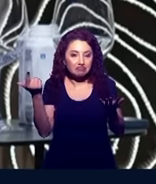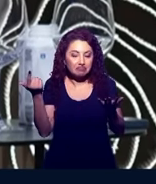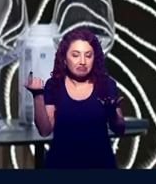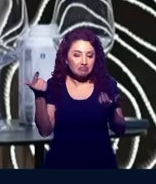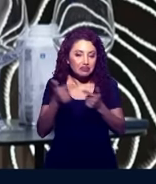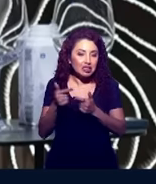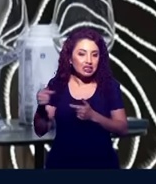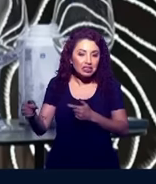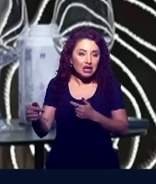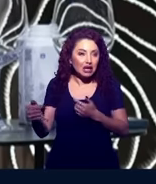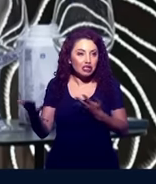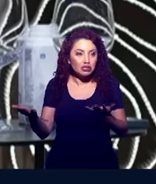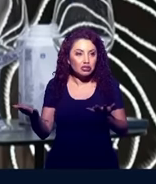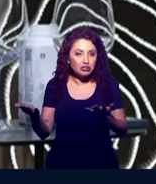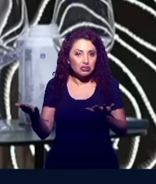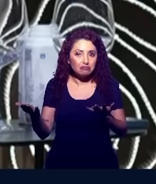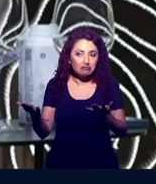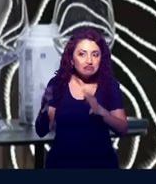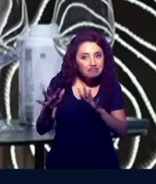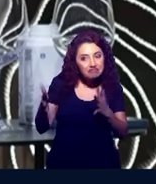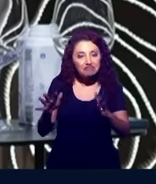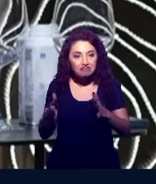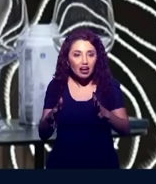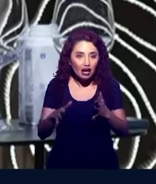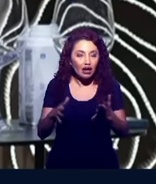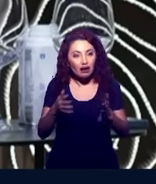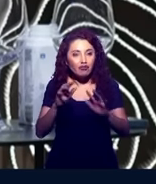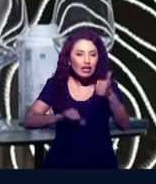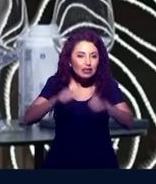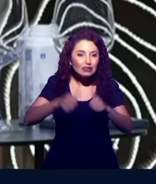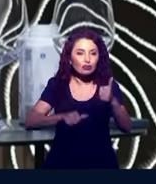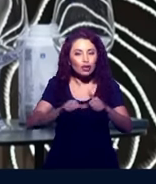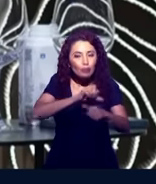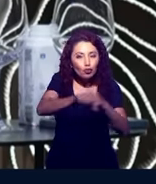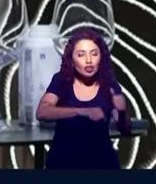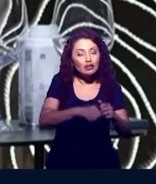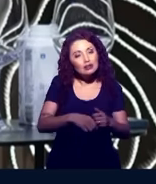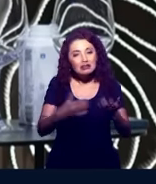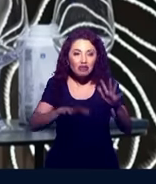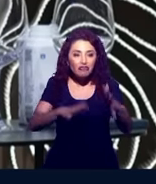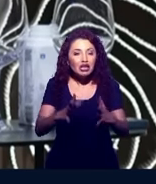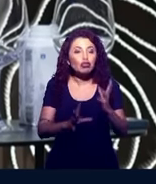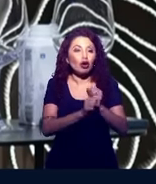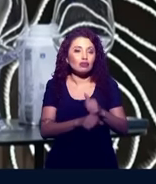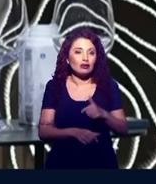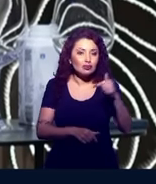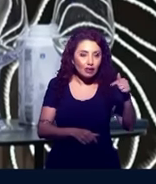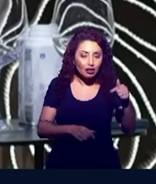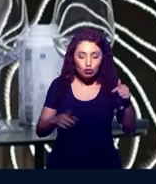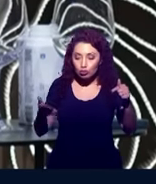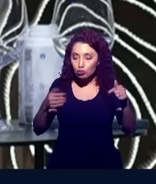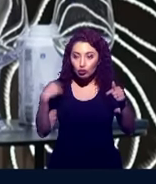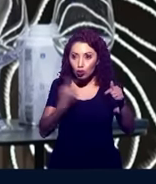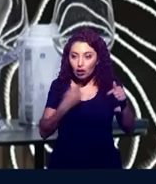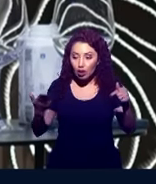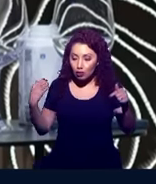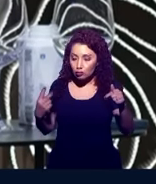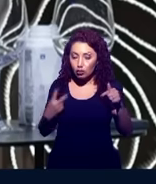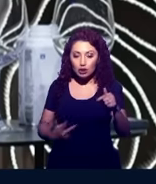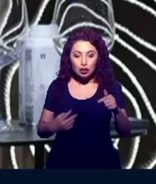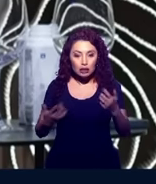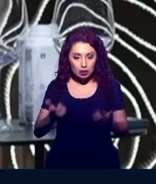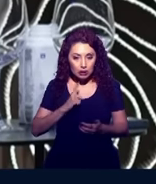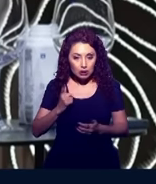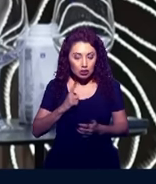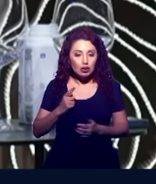mas nós estamos saindo de dois nós estamos saindo de um e os dois relatores quero aqui cumprimentá-los né